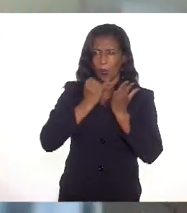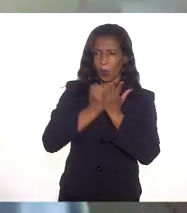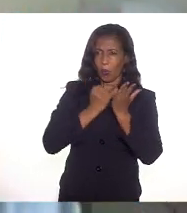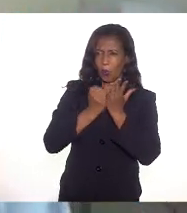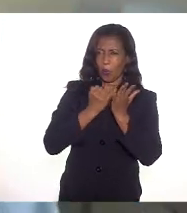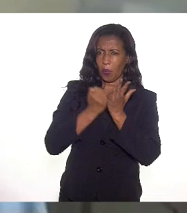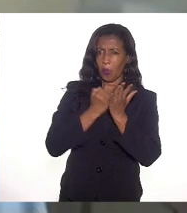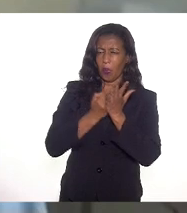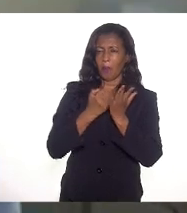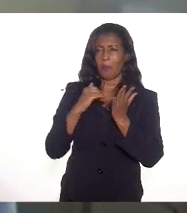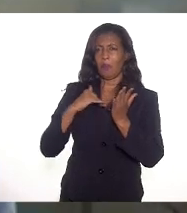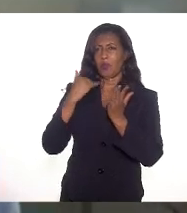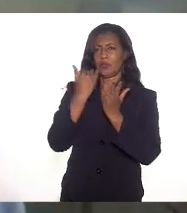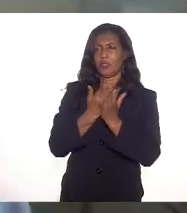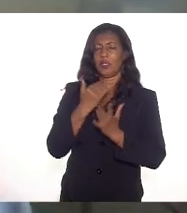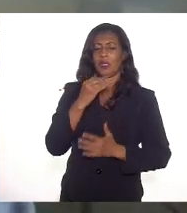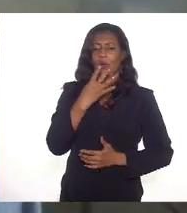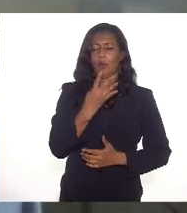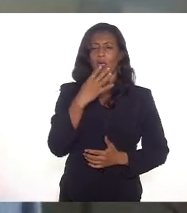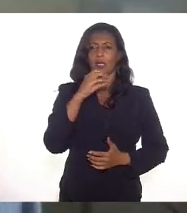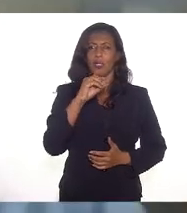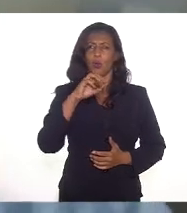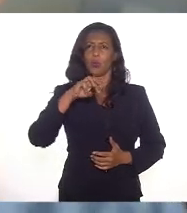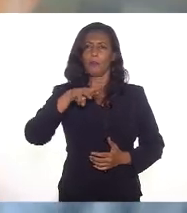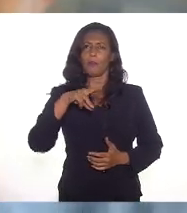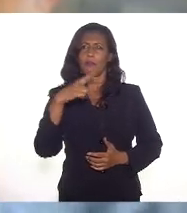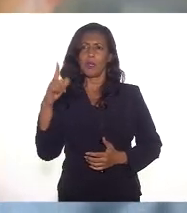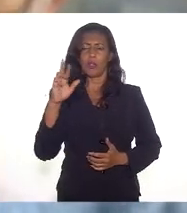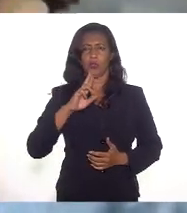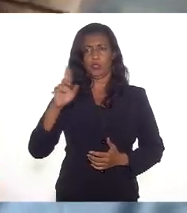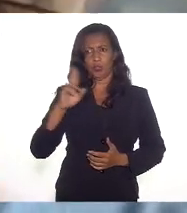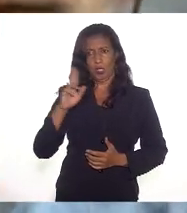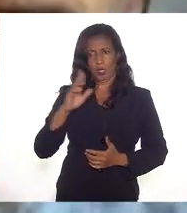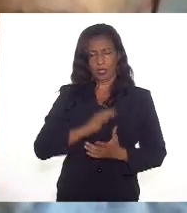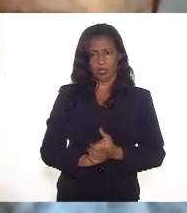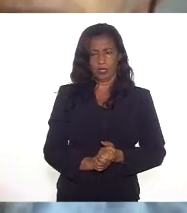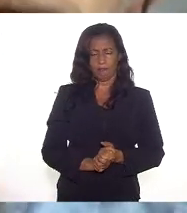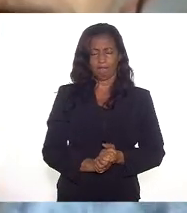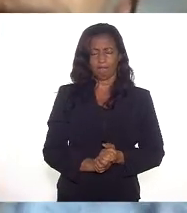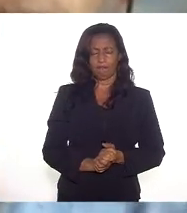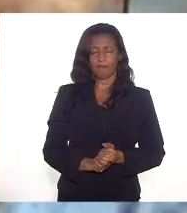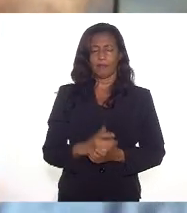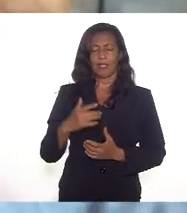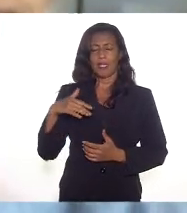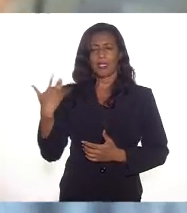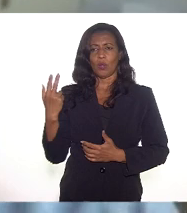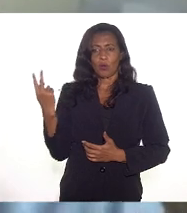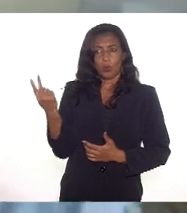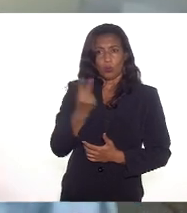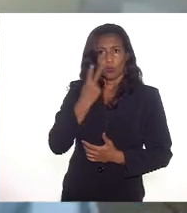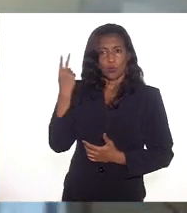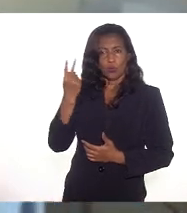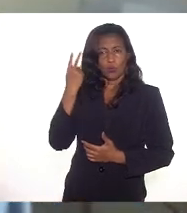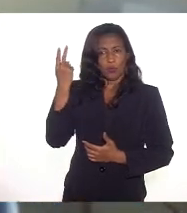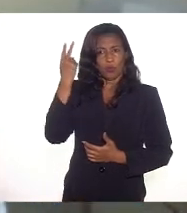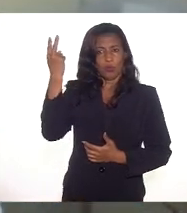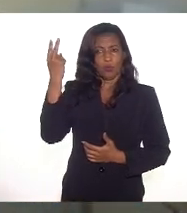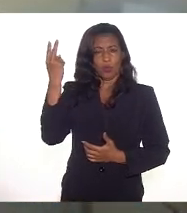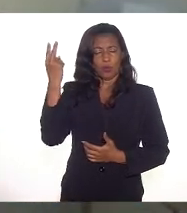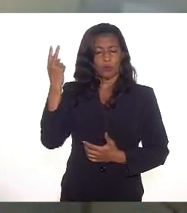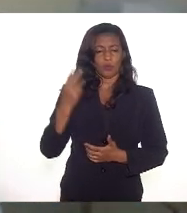As receitas dos royalties e participações especiais estão na ordem de 15 bilhões de reais,